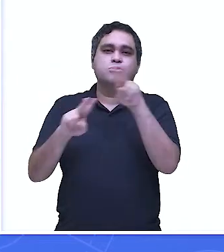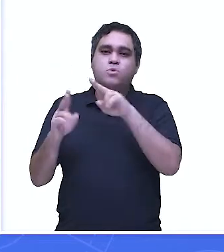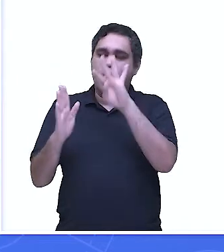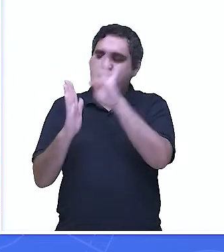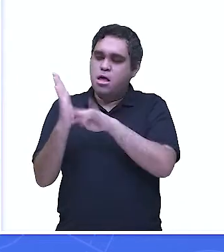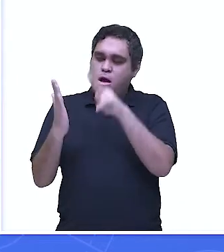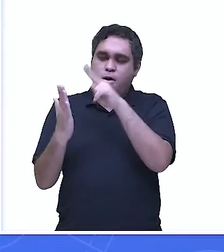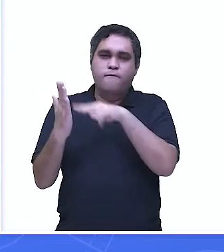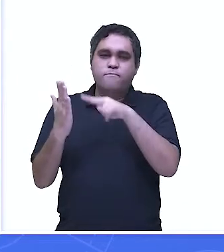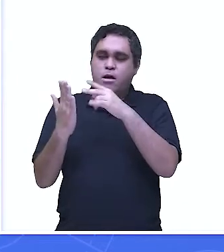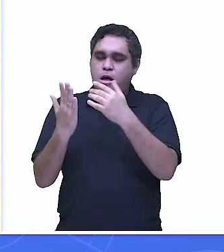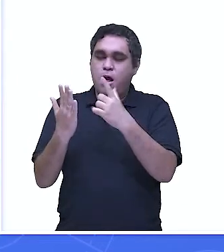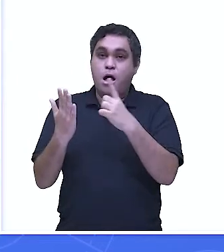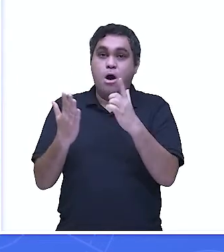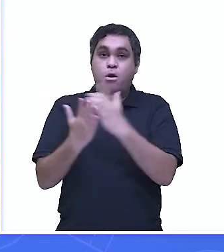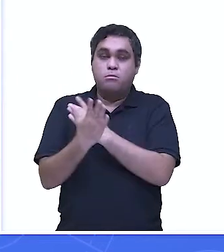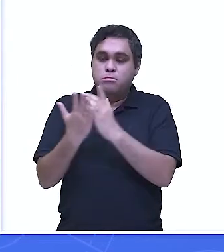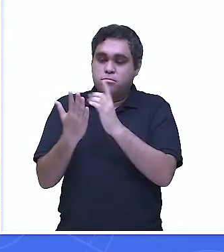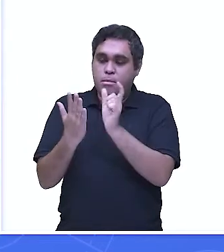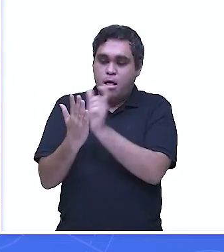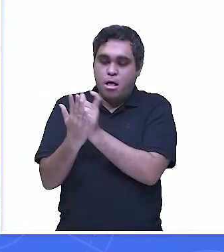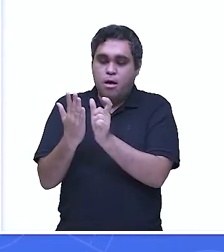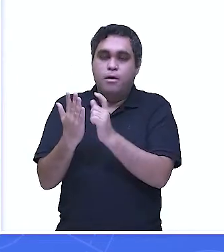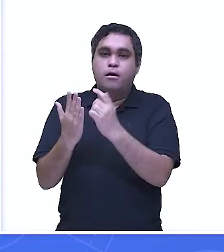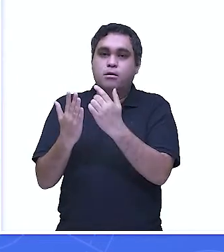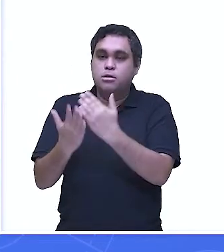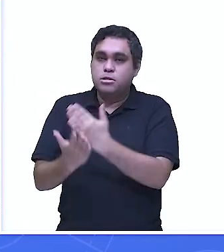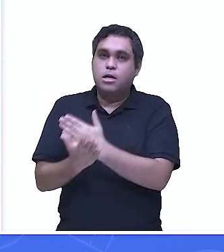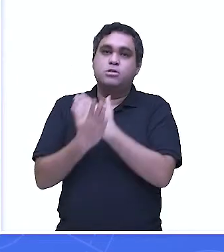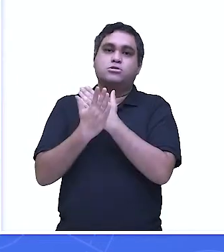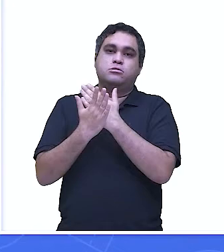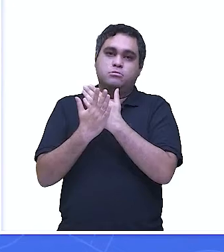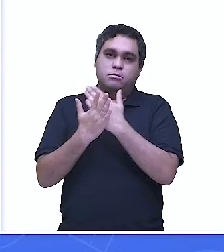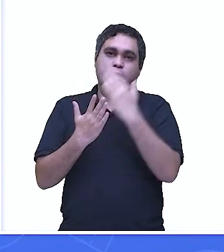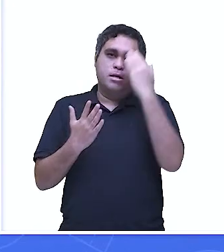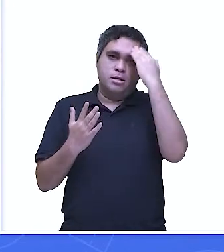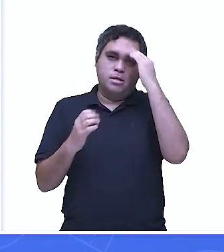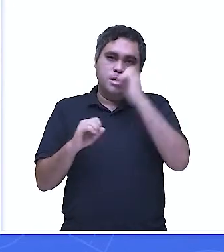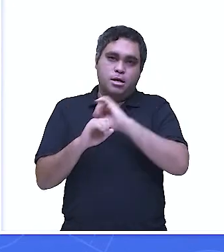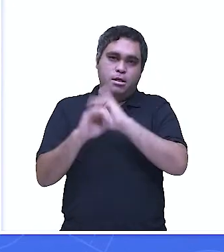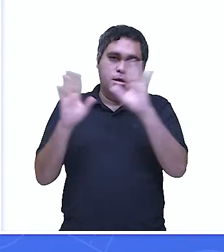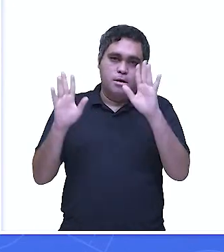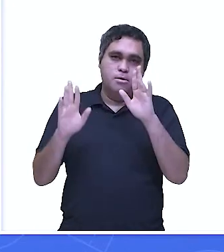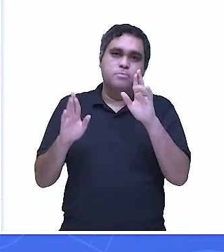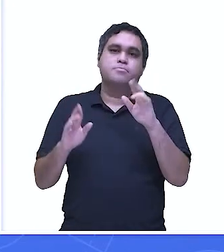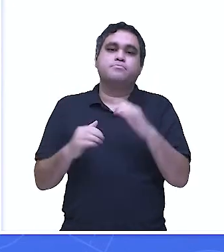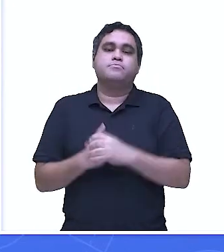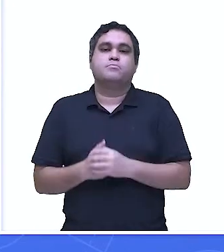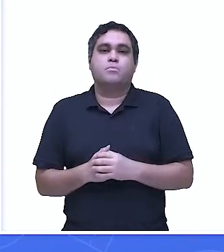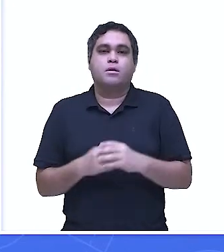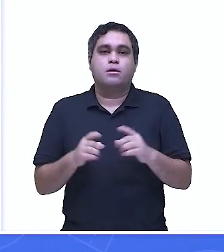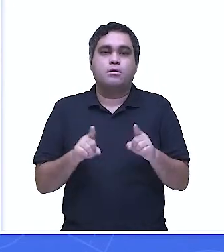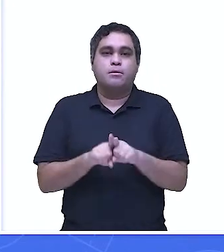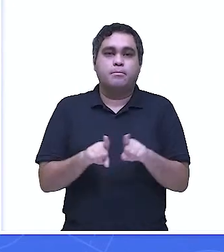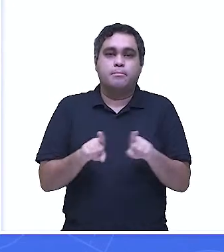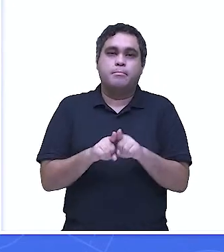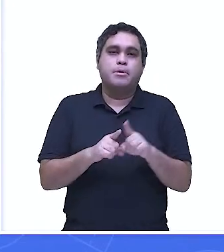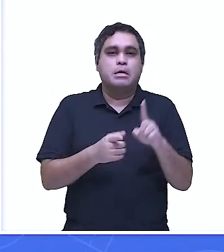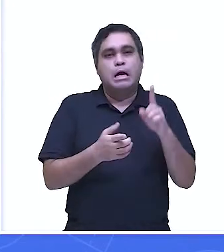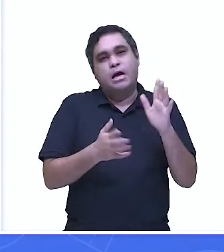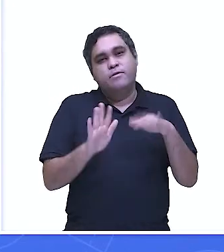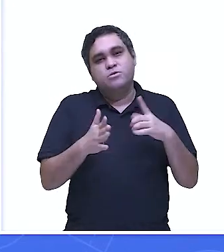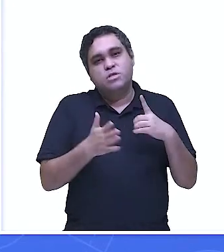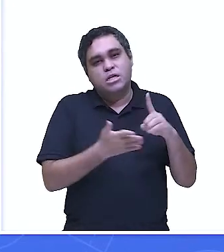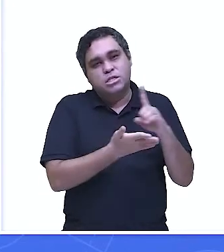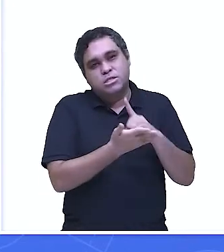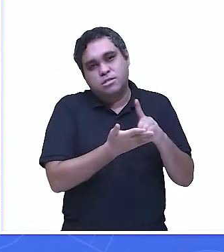ajudam a chegar às respostas com mais facilidade, sem precisar de um dicionário ou de um professor ali do seu lado, até porque você não vai ter ali